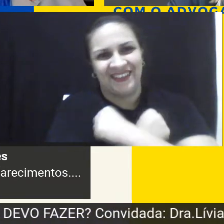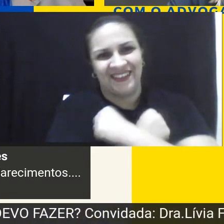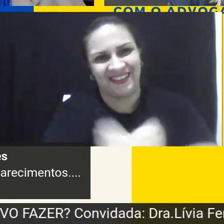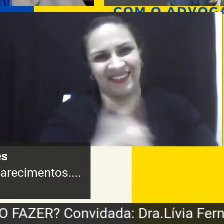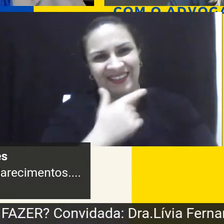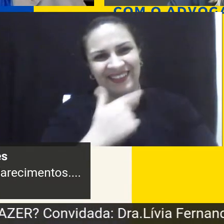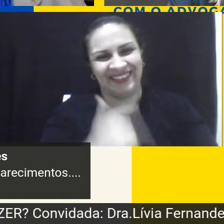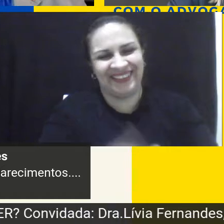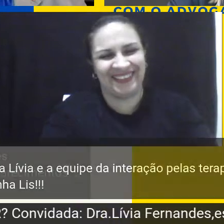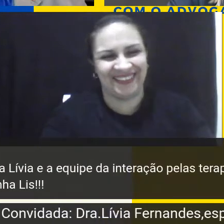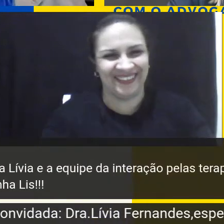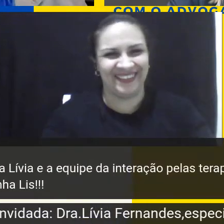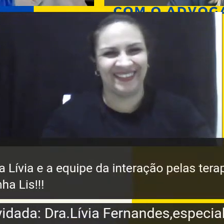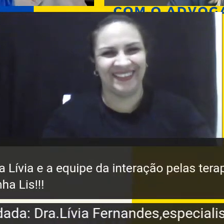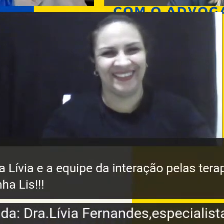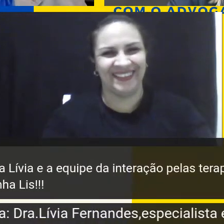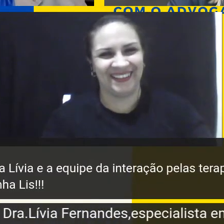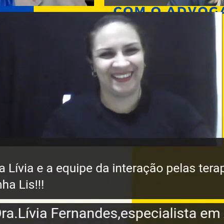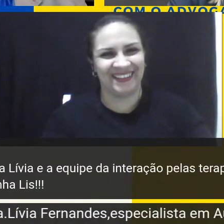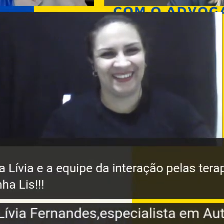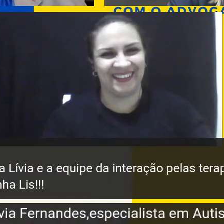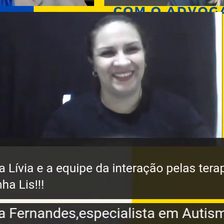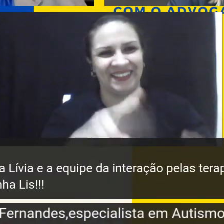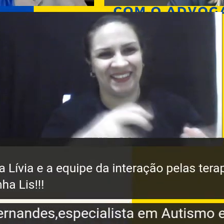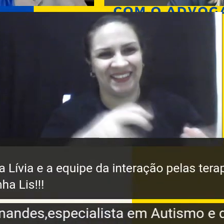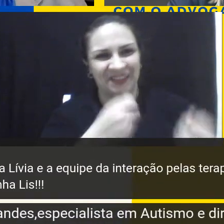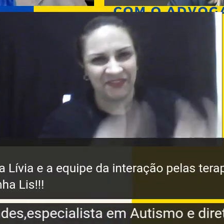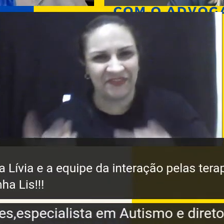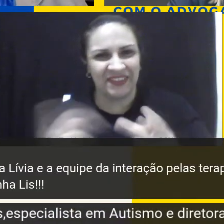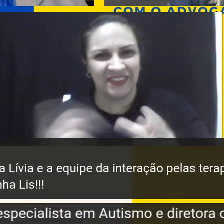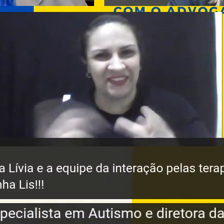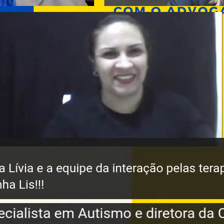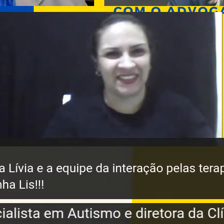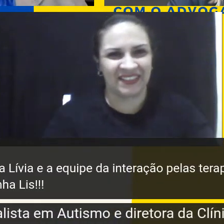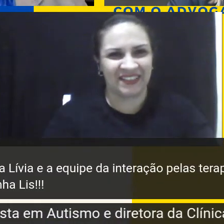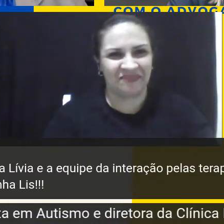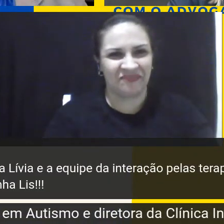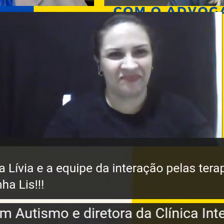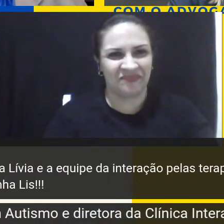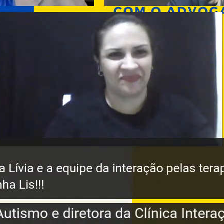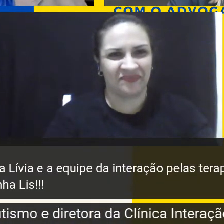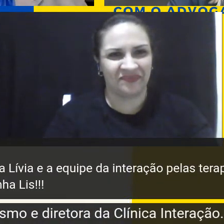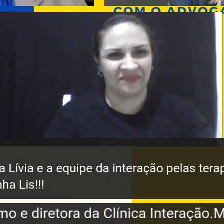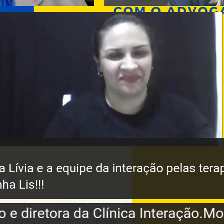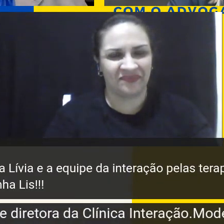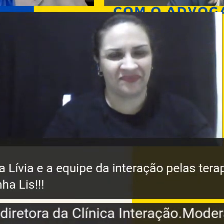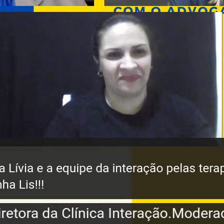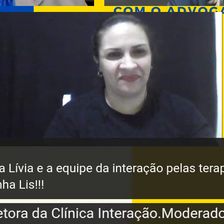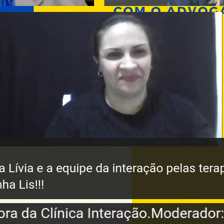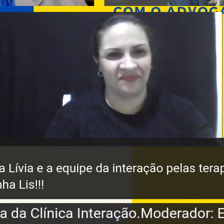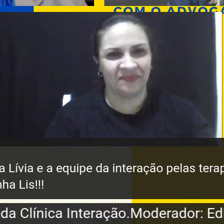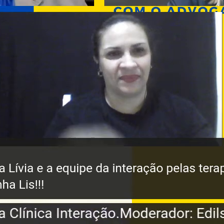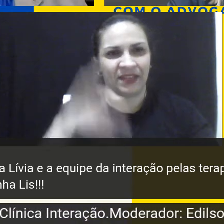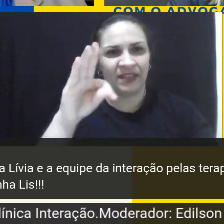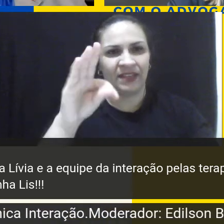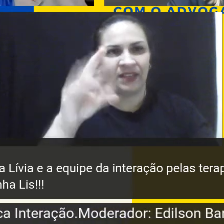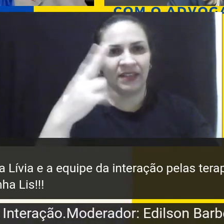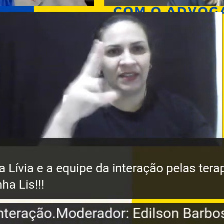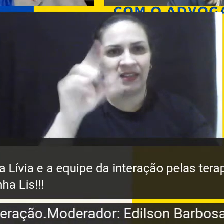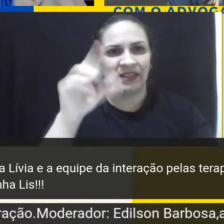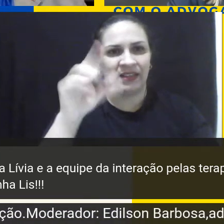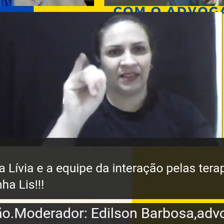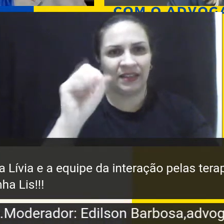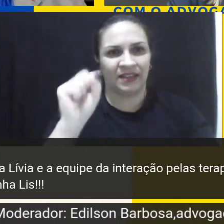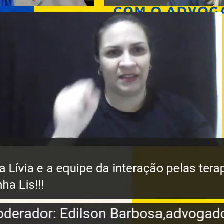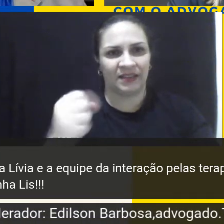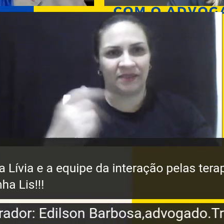sorrindo. Sejam bem-vindos à nossa live. A Thaís lá do início. Eu só tenho a